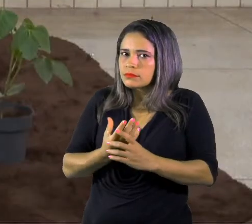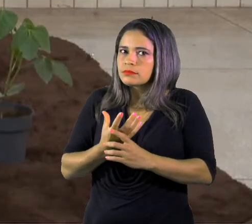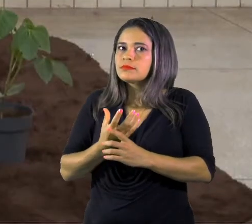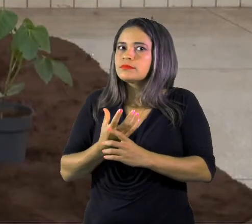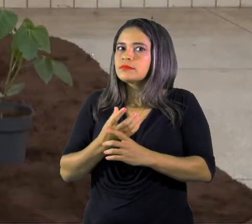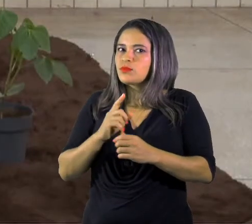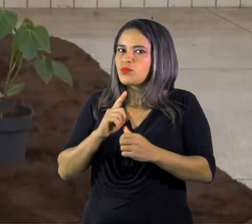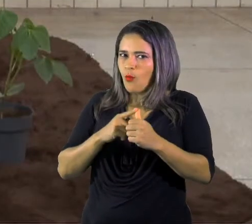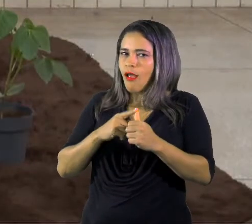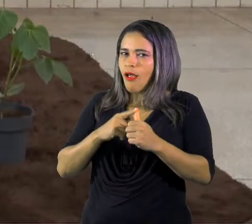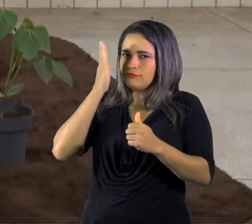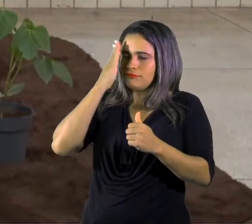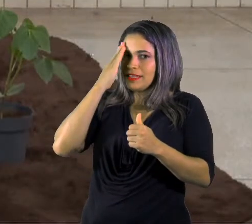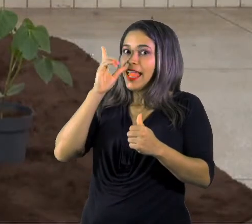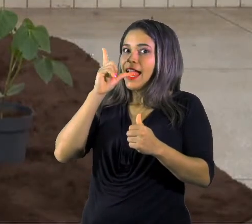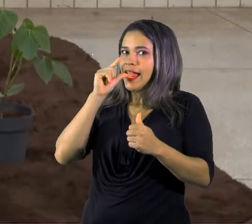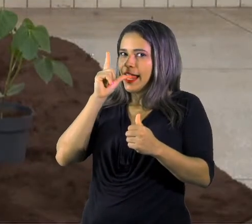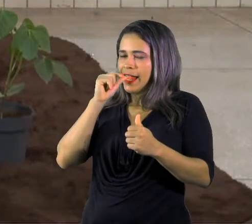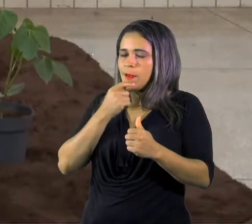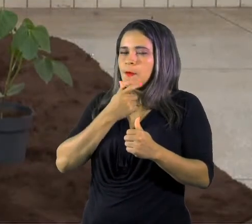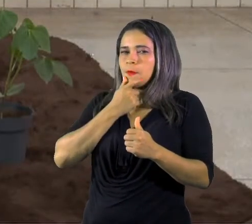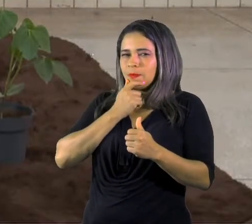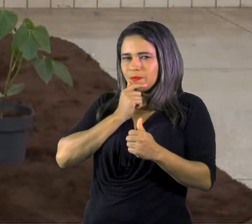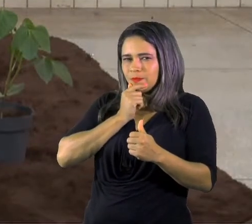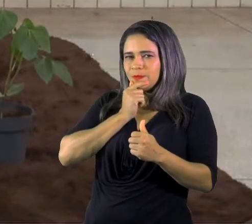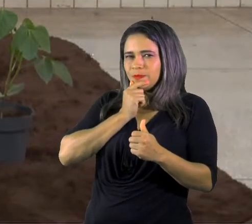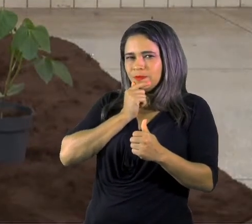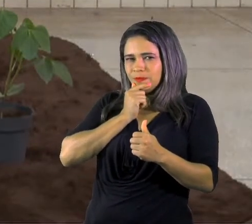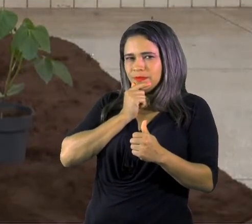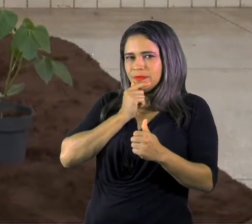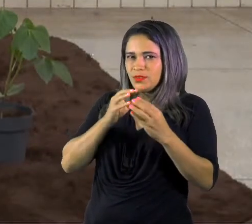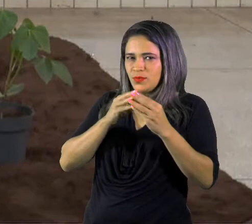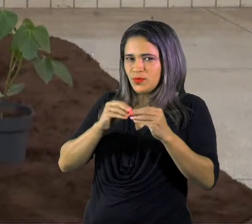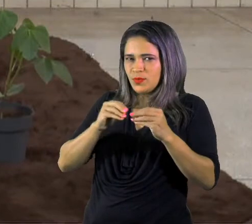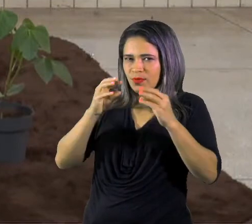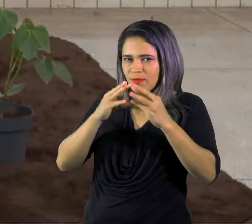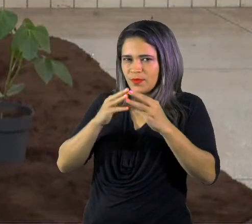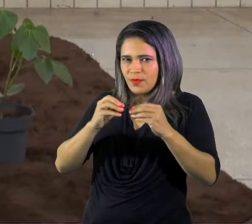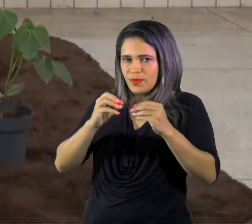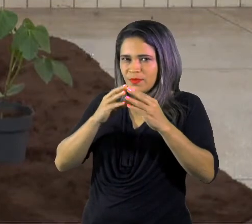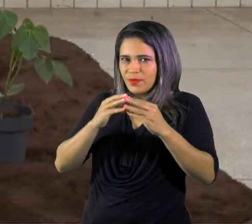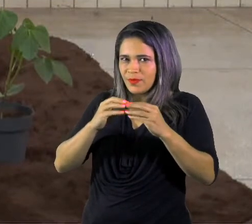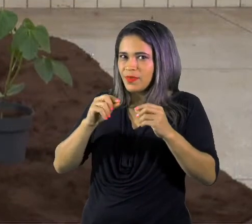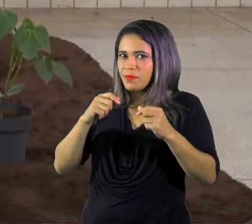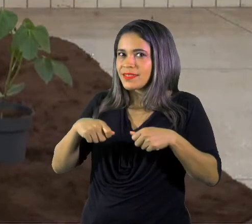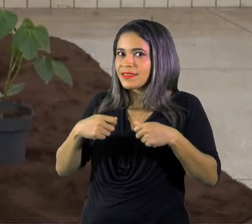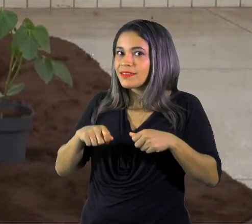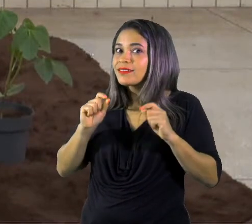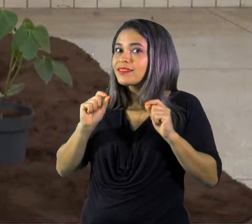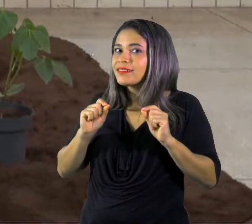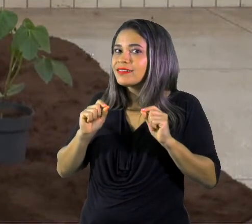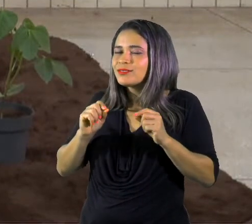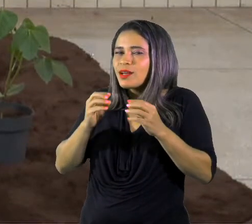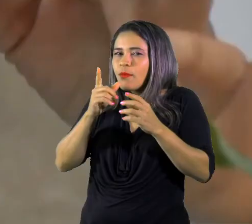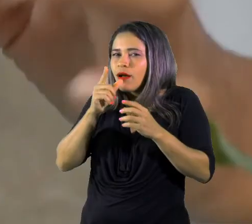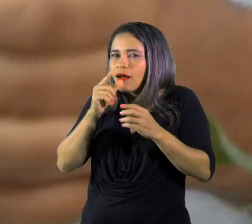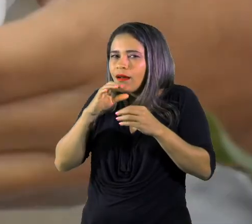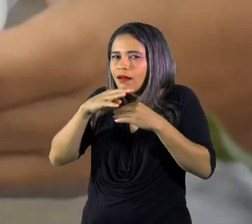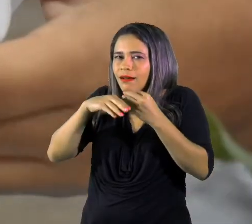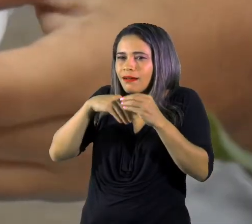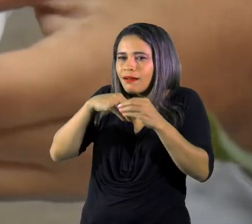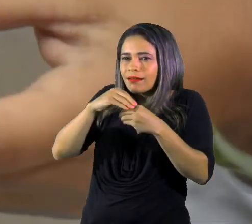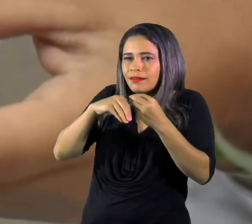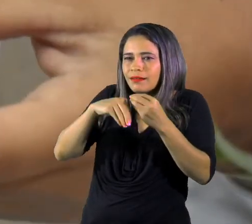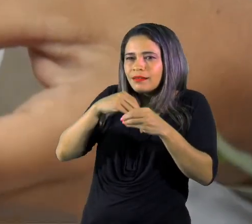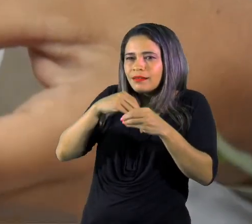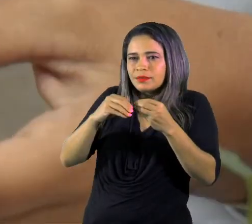gente já sabe, é a água, né? Então, o algodãozinho precisa estar, umedecido para que esse